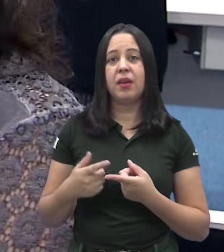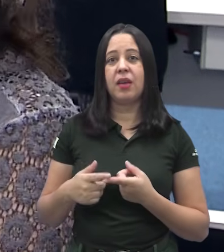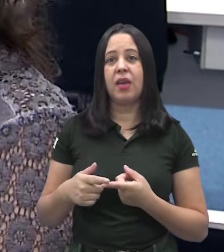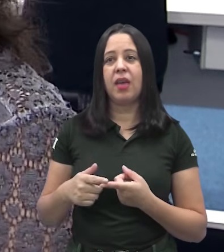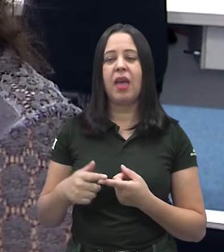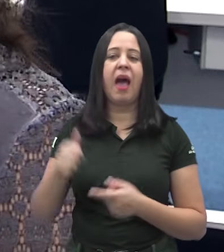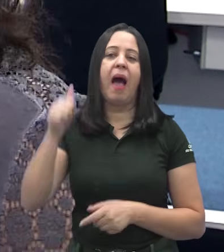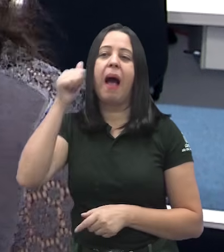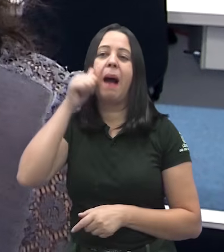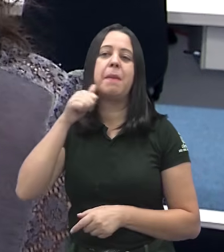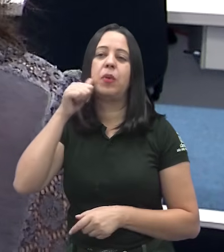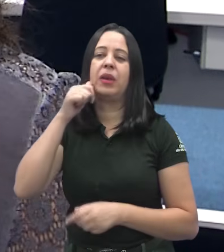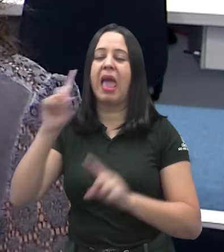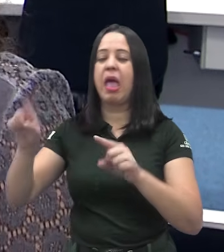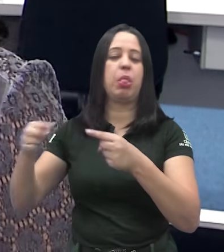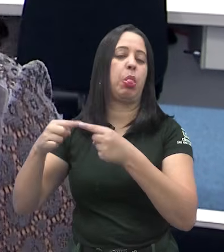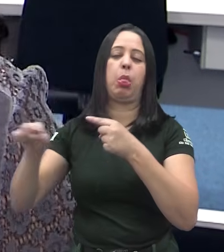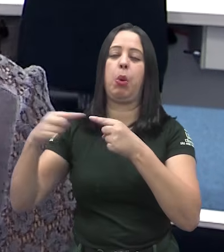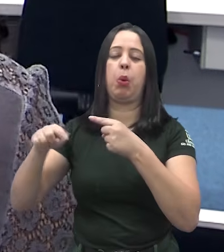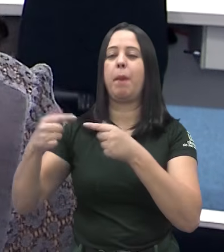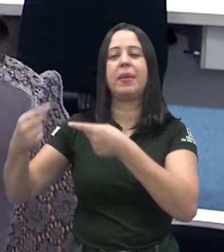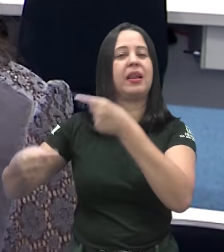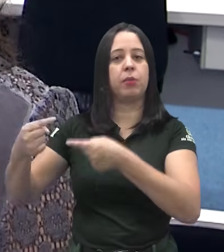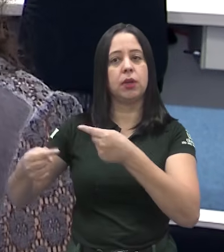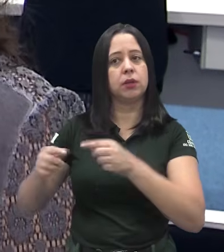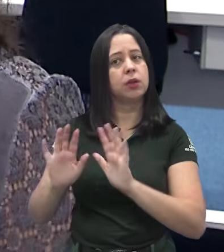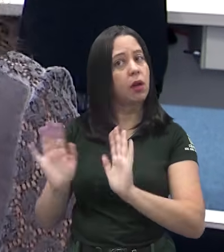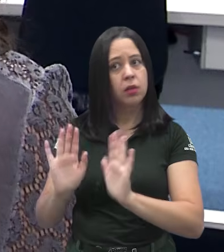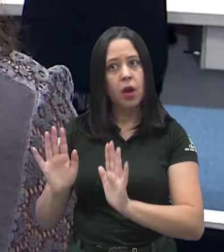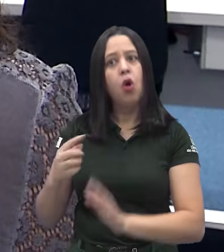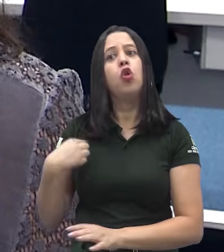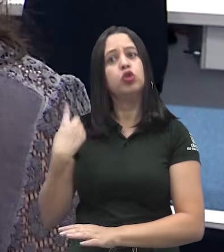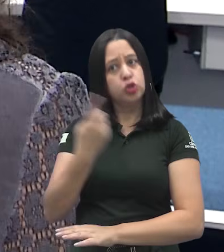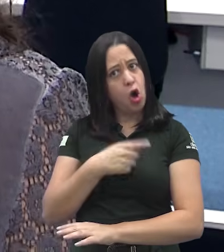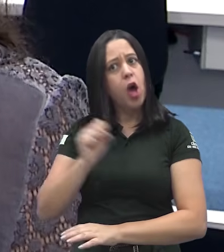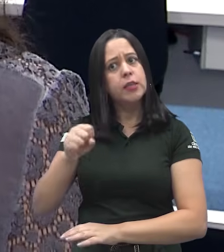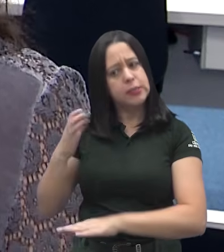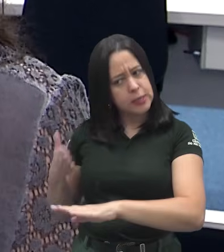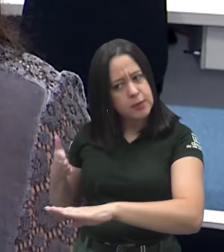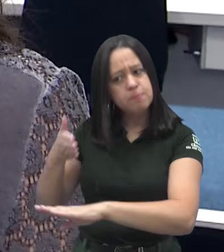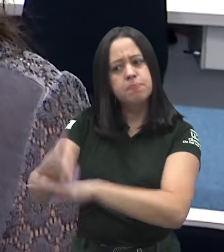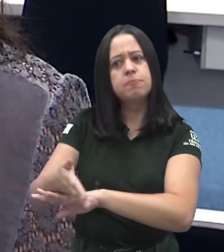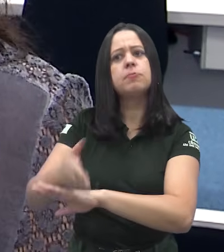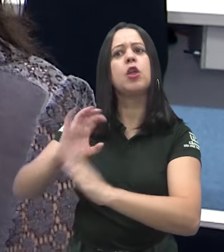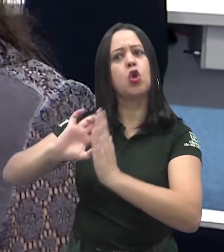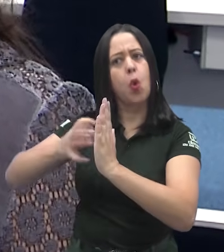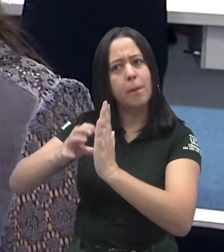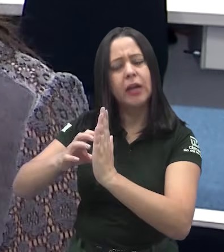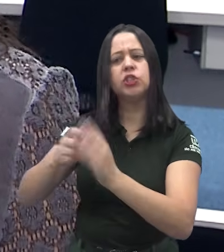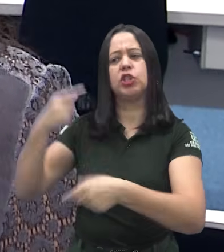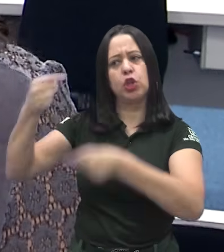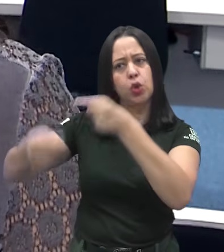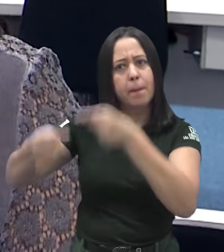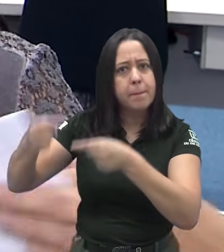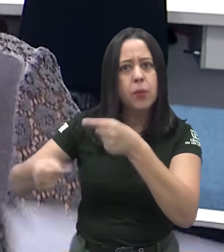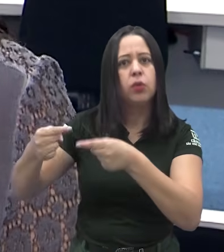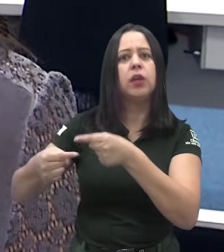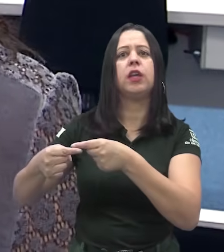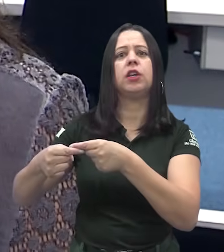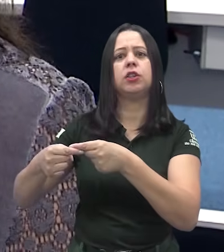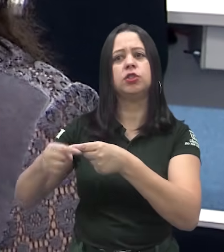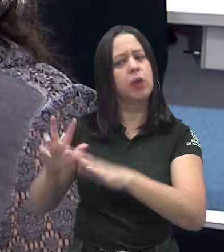nos falaram que o lugar de mulher não é na política. E, pelo contrário, nós temos que estar, sim, dentro dos partidos,